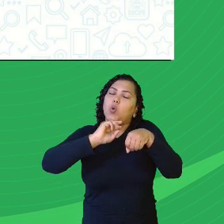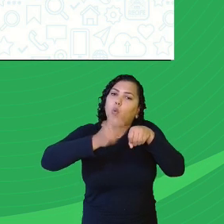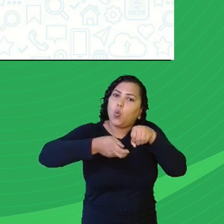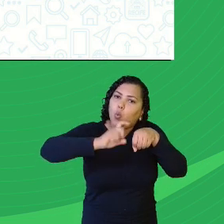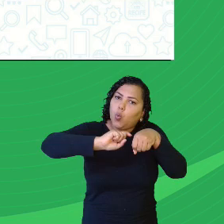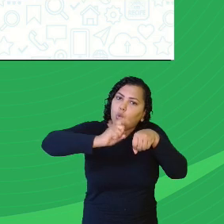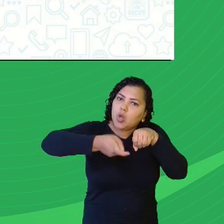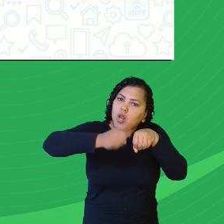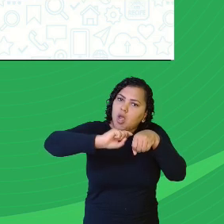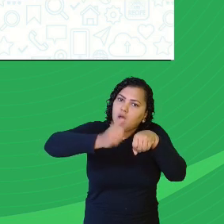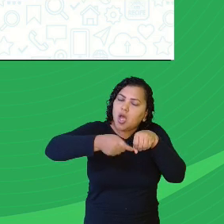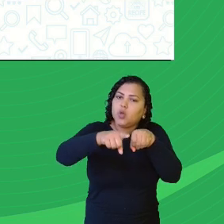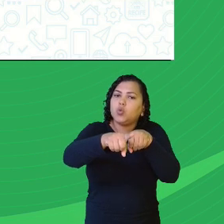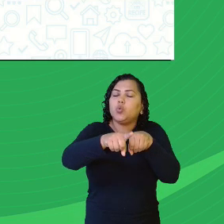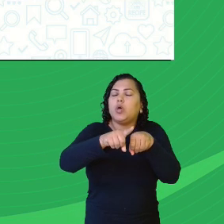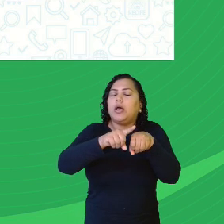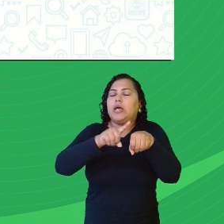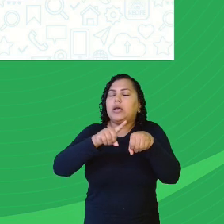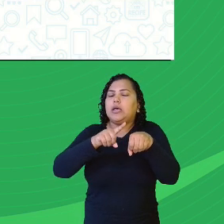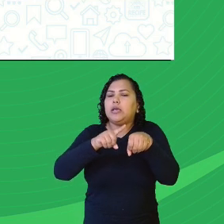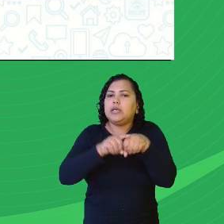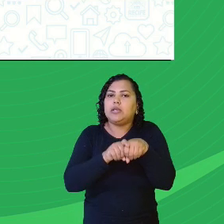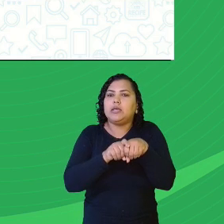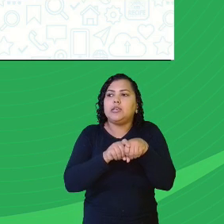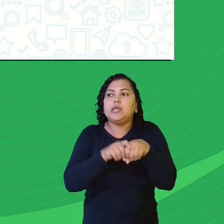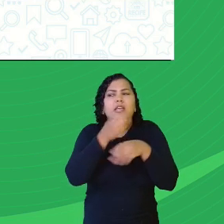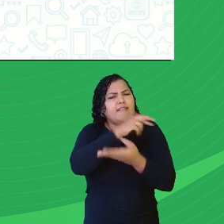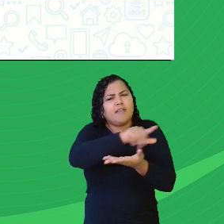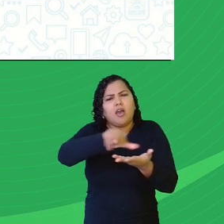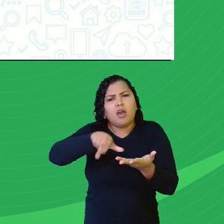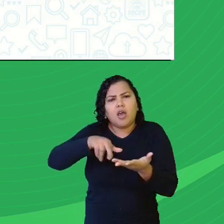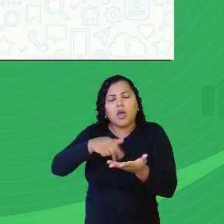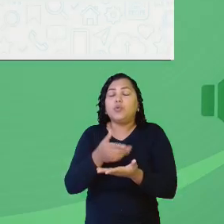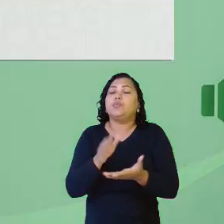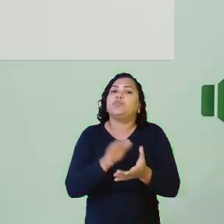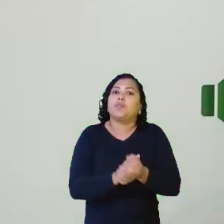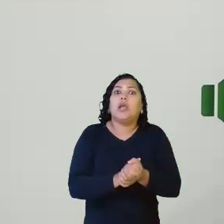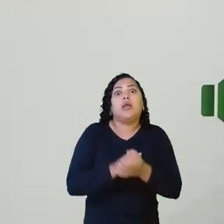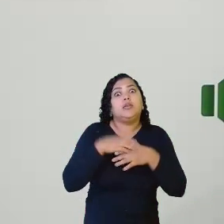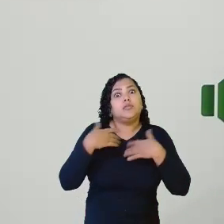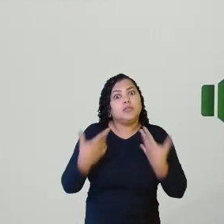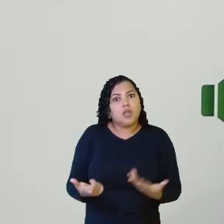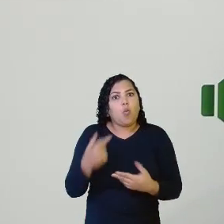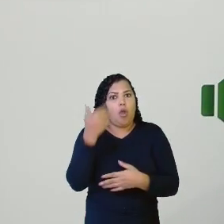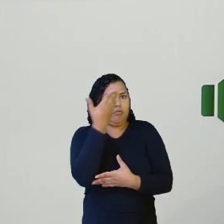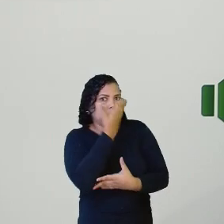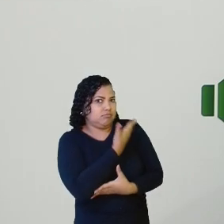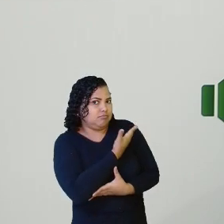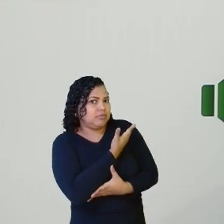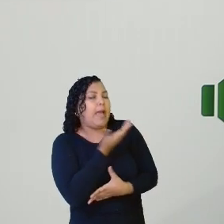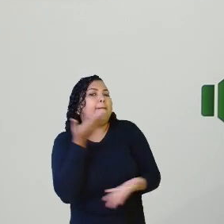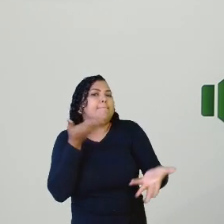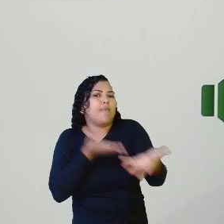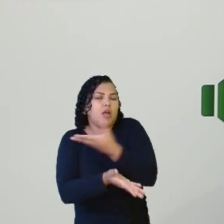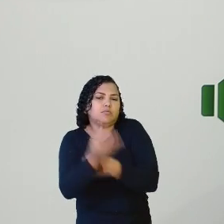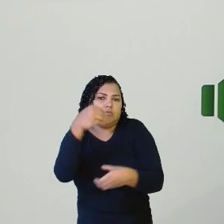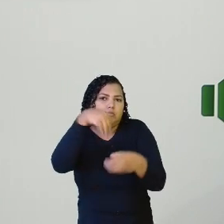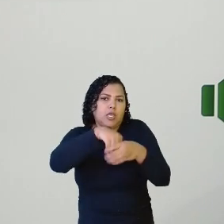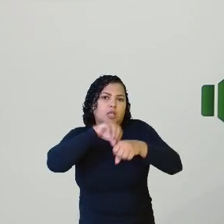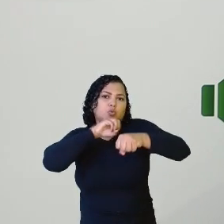e Netuno. Então, esses são os 8 planetas que fazem parte do Sistema